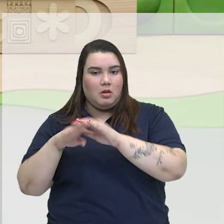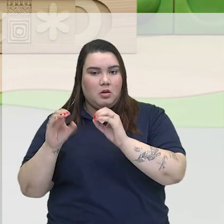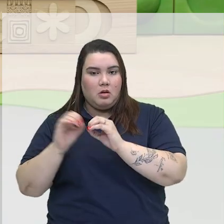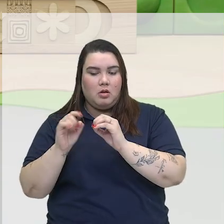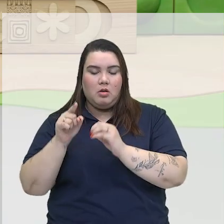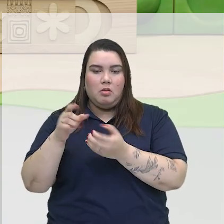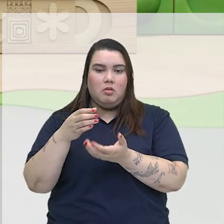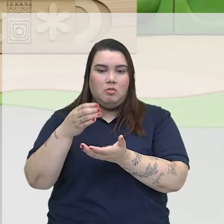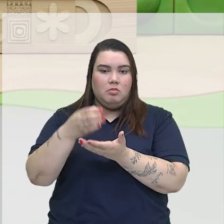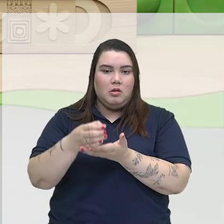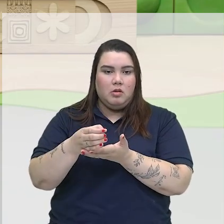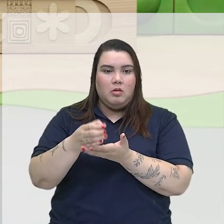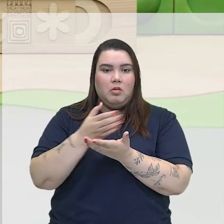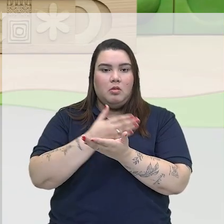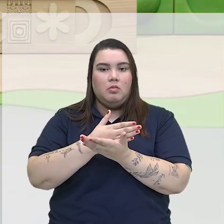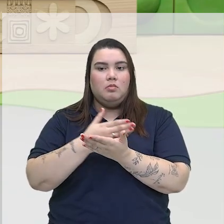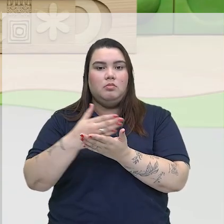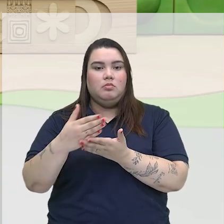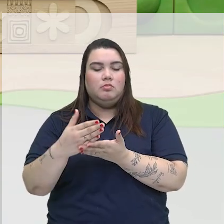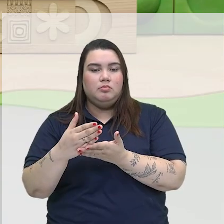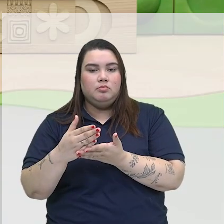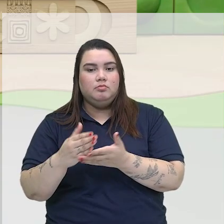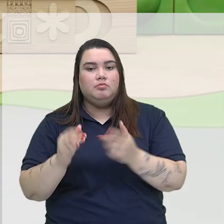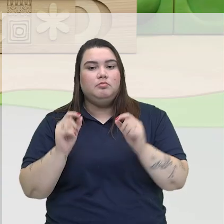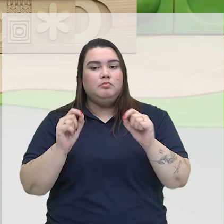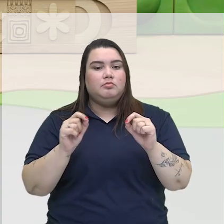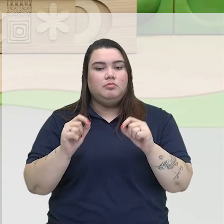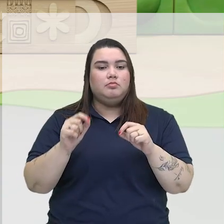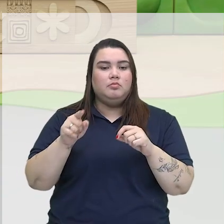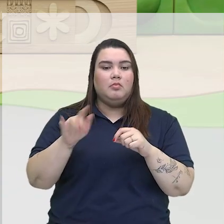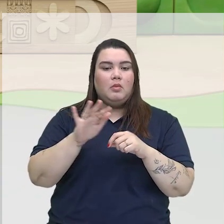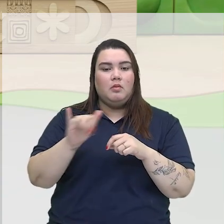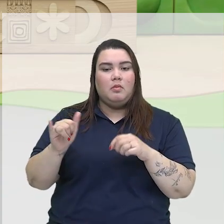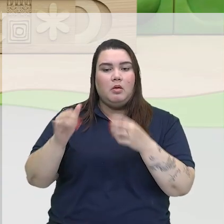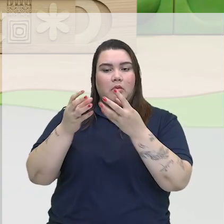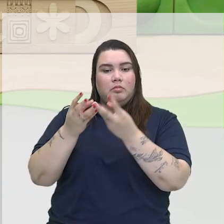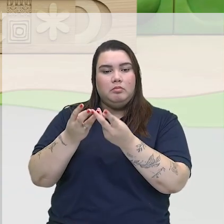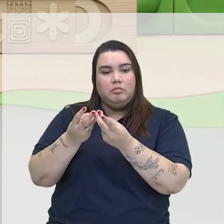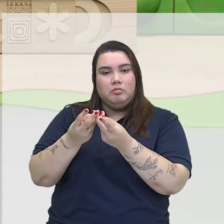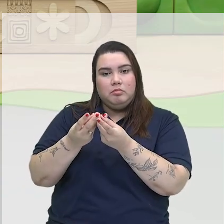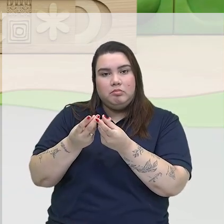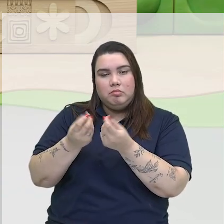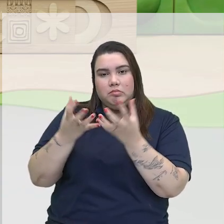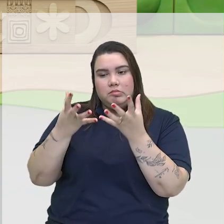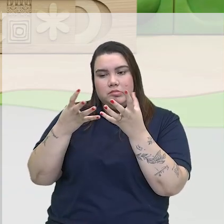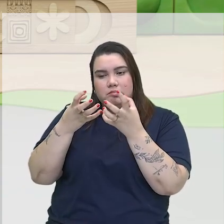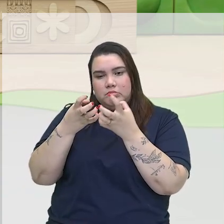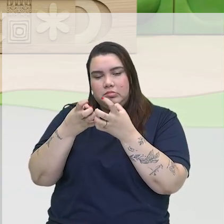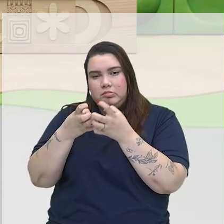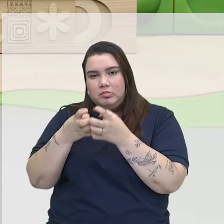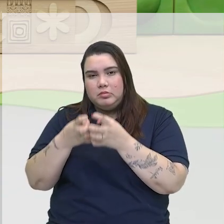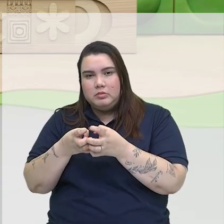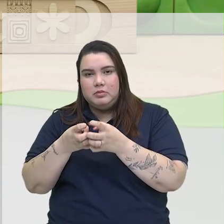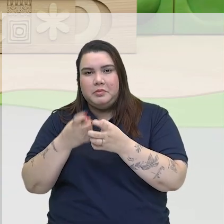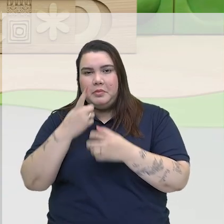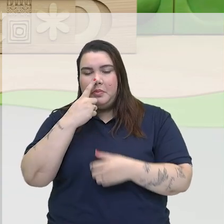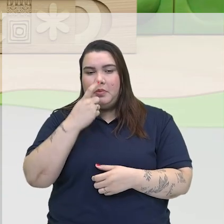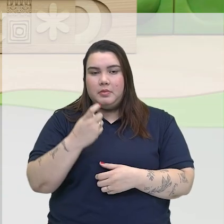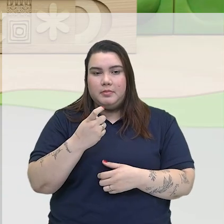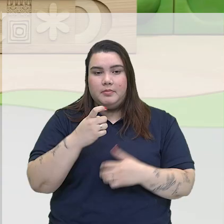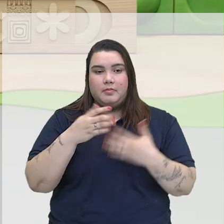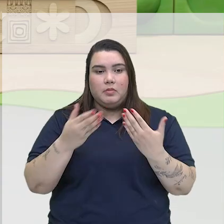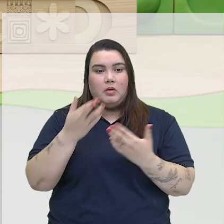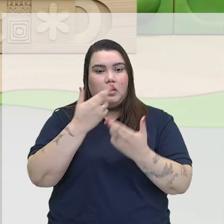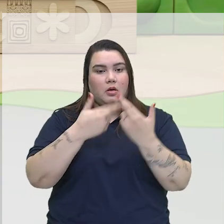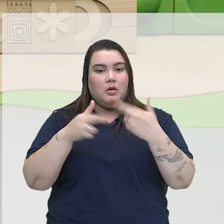o que vai acontecer? A professora, ela vai iniciar ali, ela vai começar meio que a apodrecer. Então,